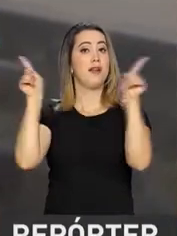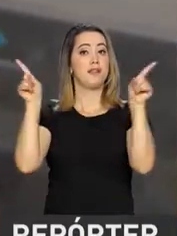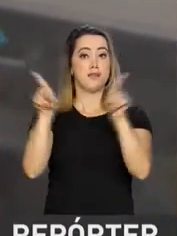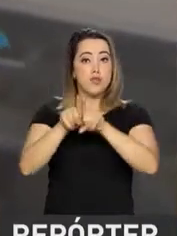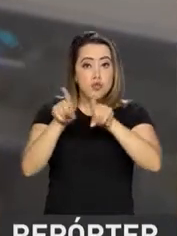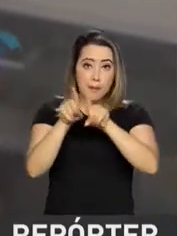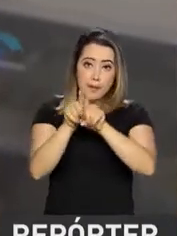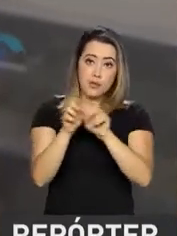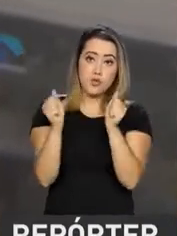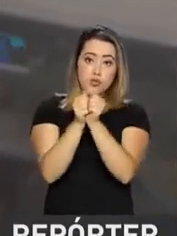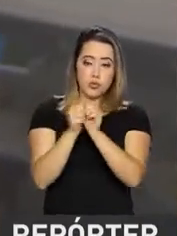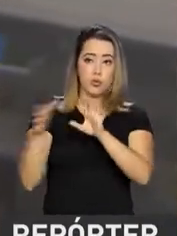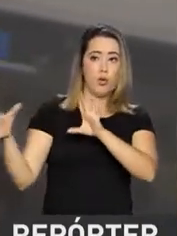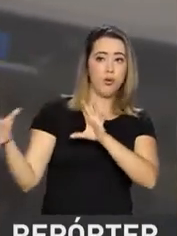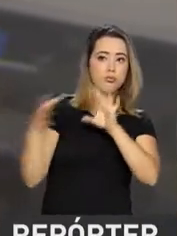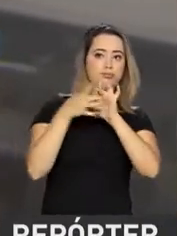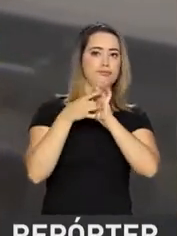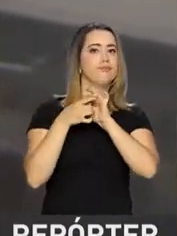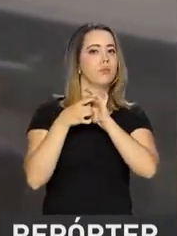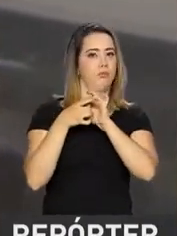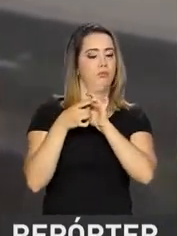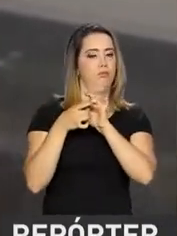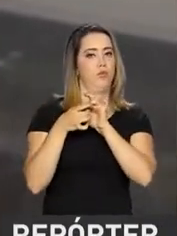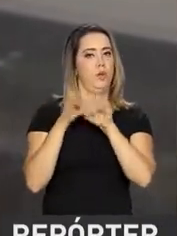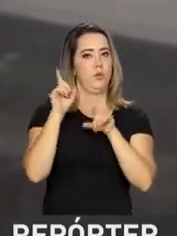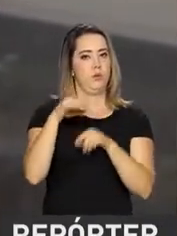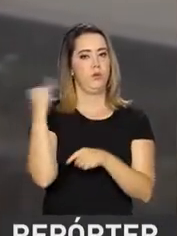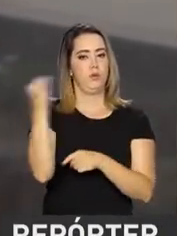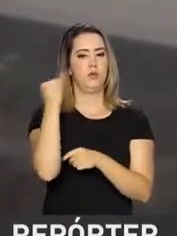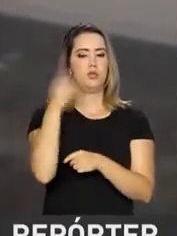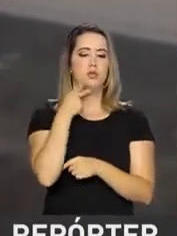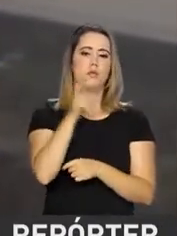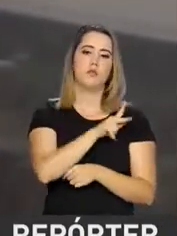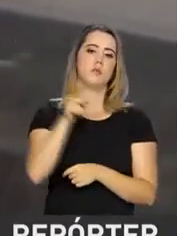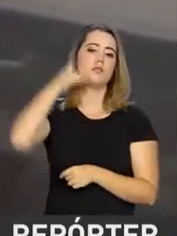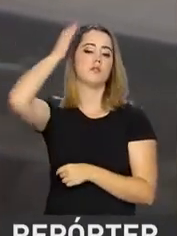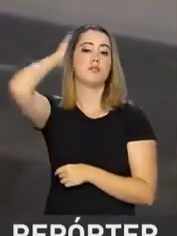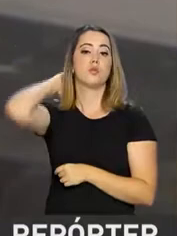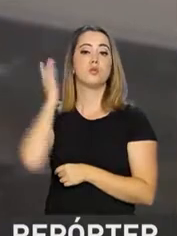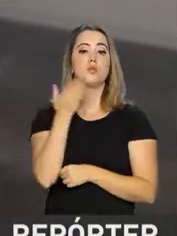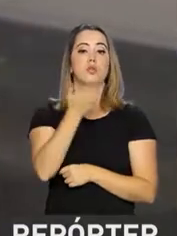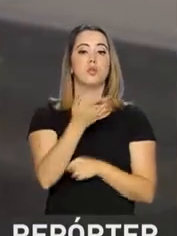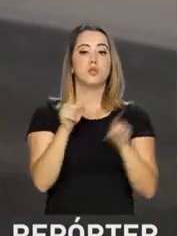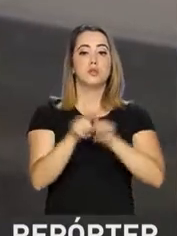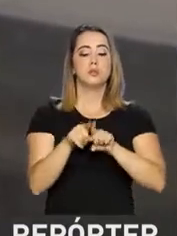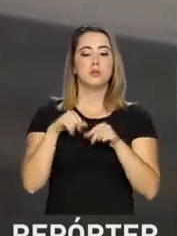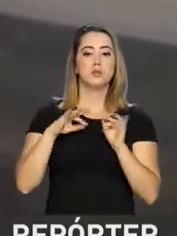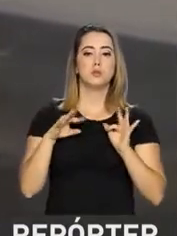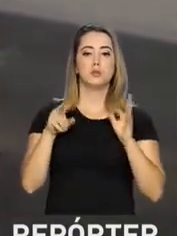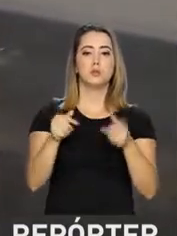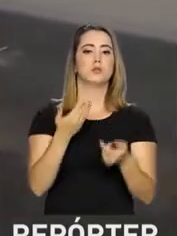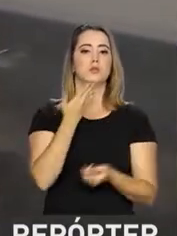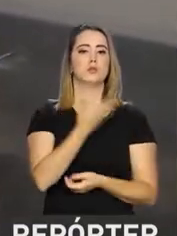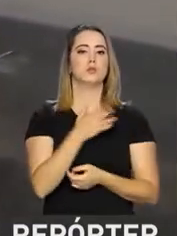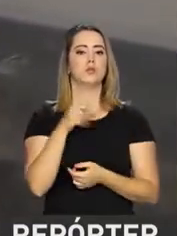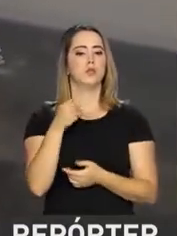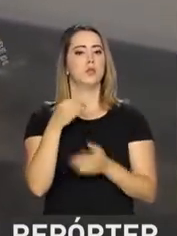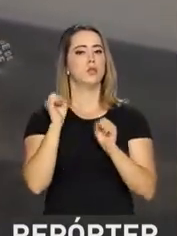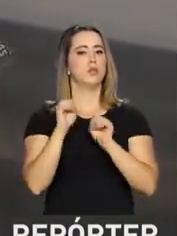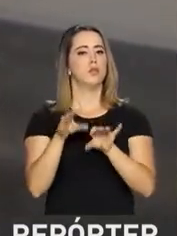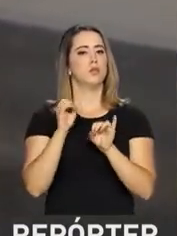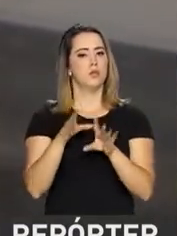acredito que foi esse um aspecto ressaltado por ele bem como a toda a aula